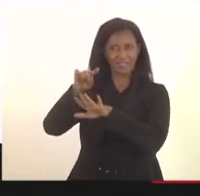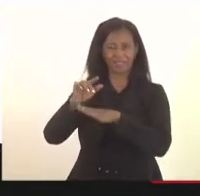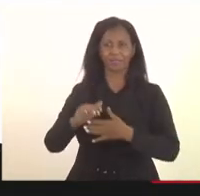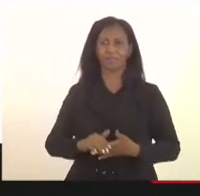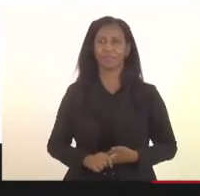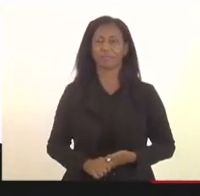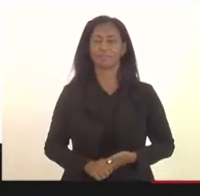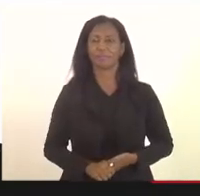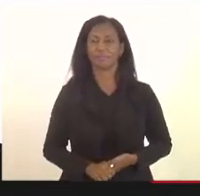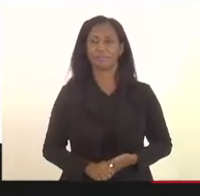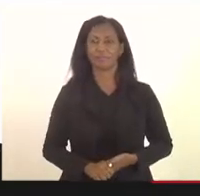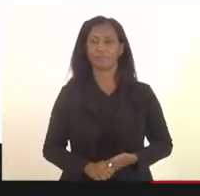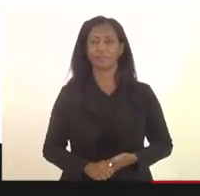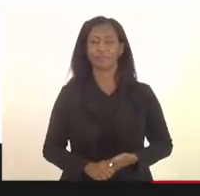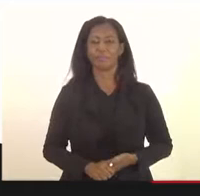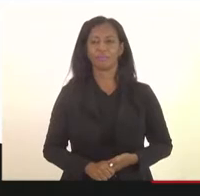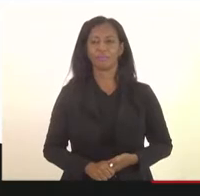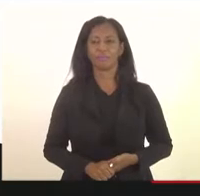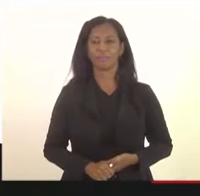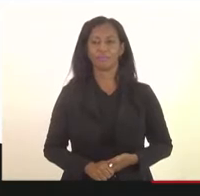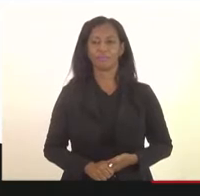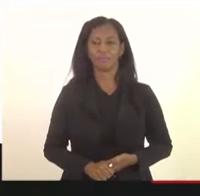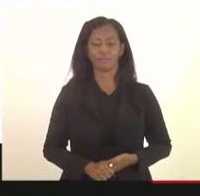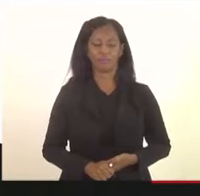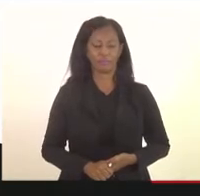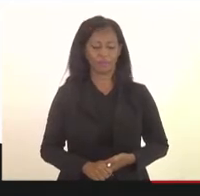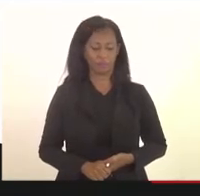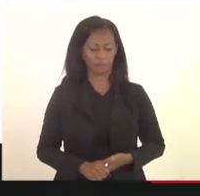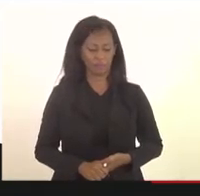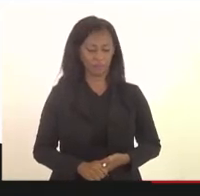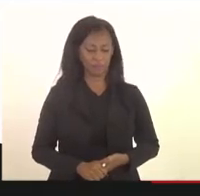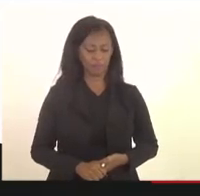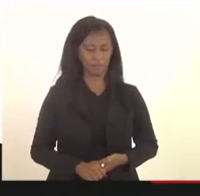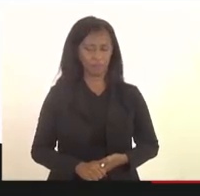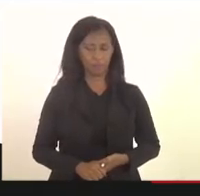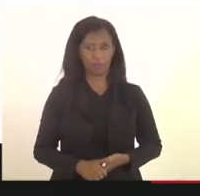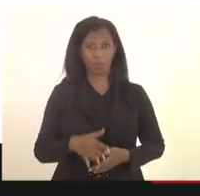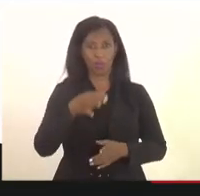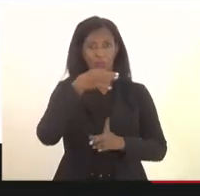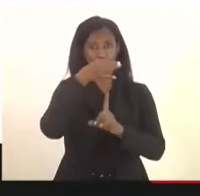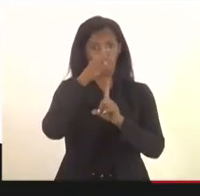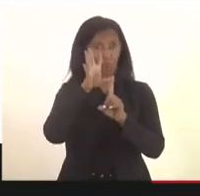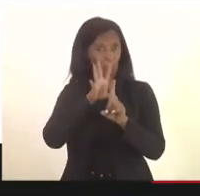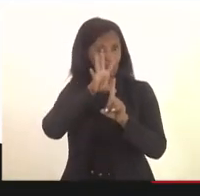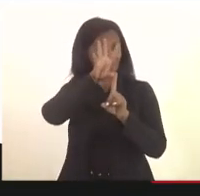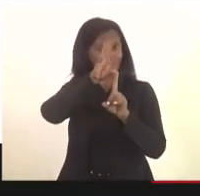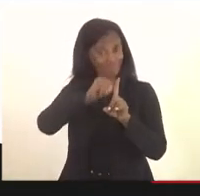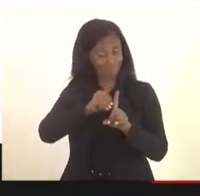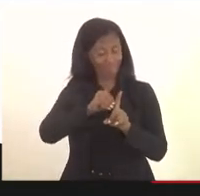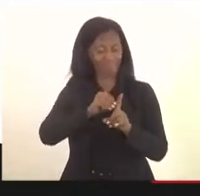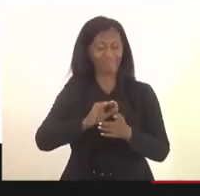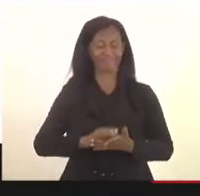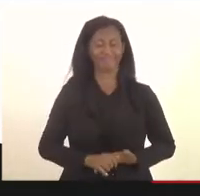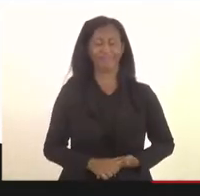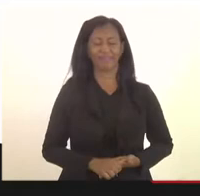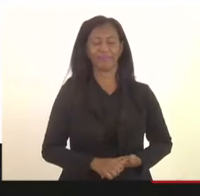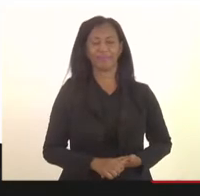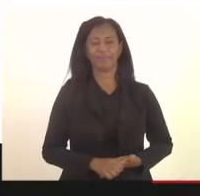não fui eu, não. Ah, ok, perdão. Alguém abriu o microfone. Tá, ok. Então,